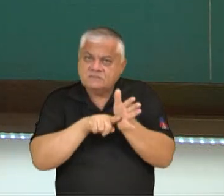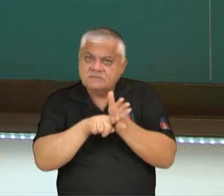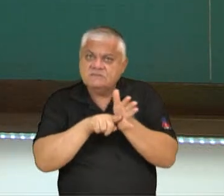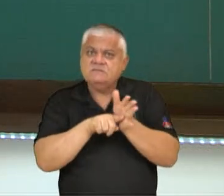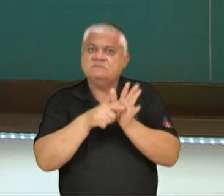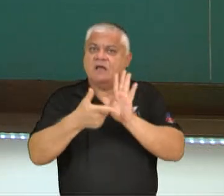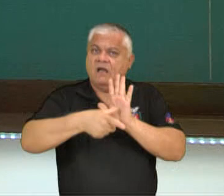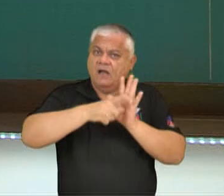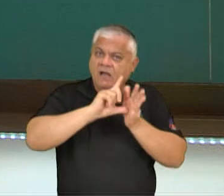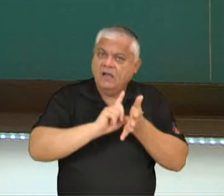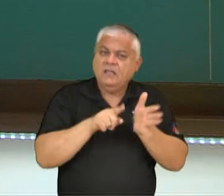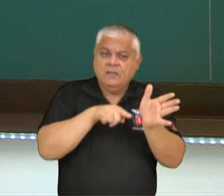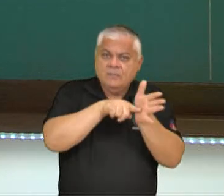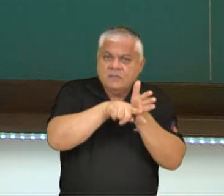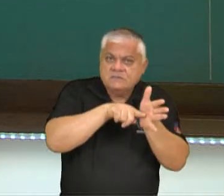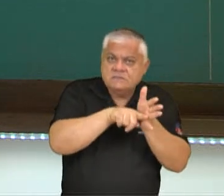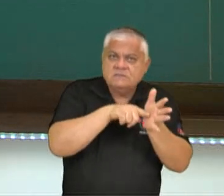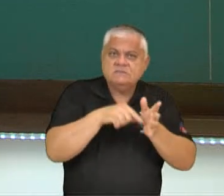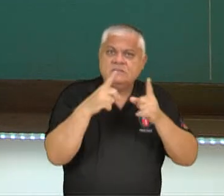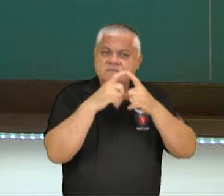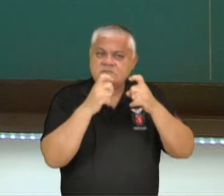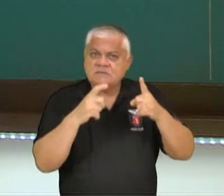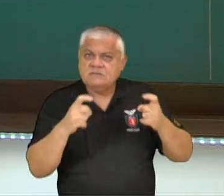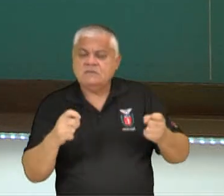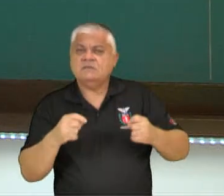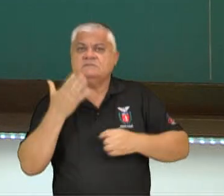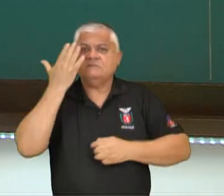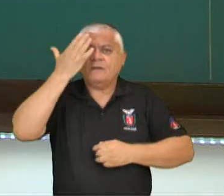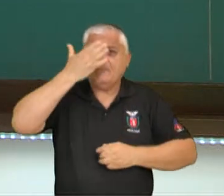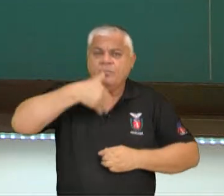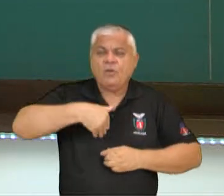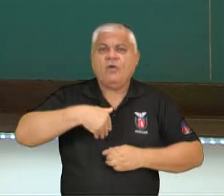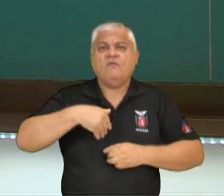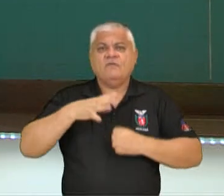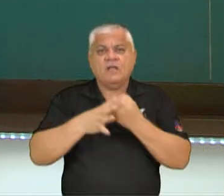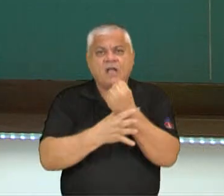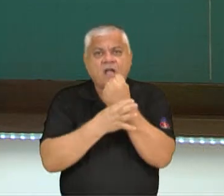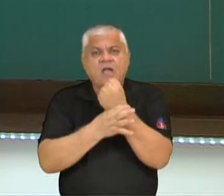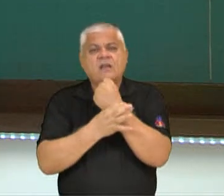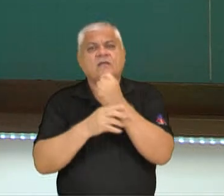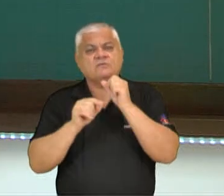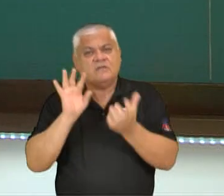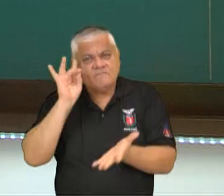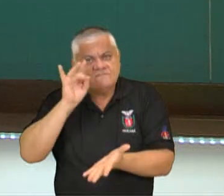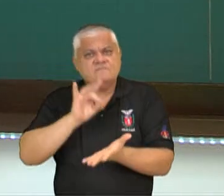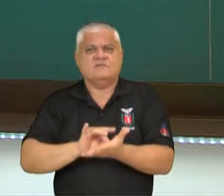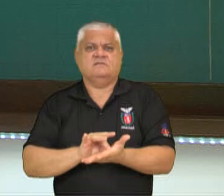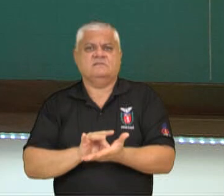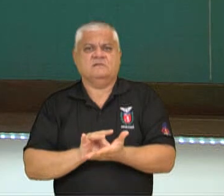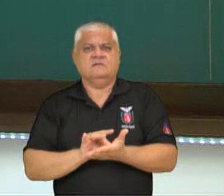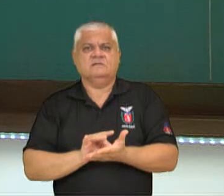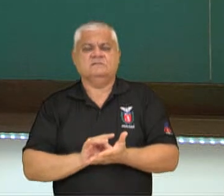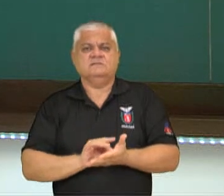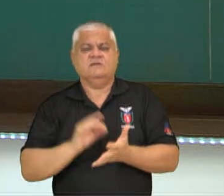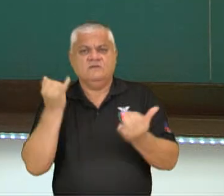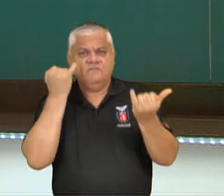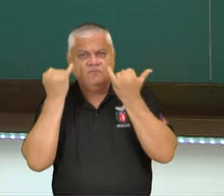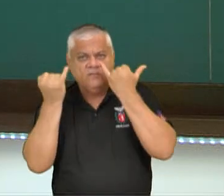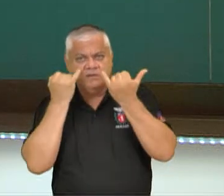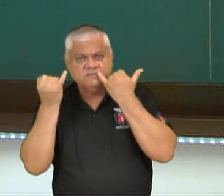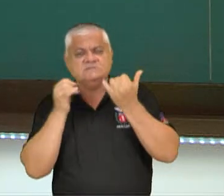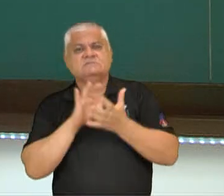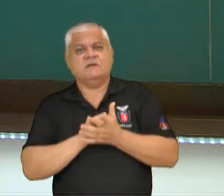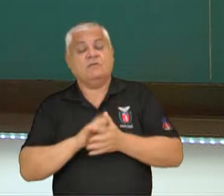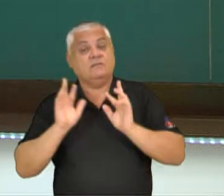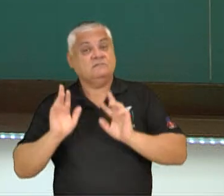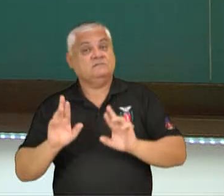pesquisados, né? Então, pesquisas científicas têm que garantir a veracidade de tudo que está sendo informado para o leitor. Então, ele